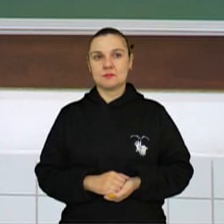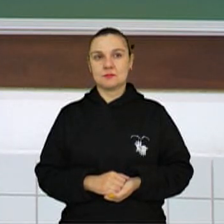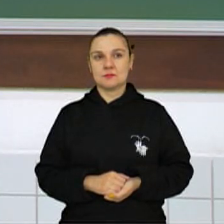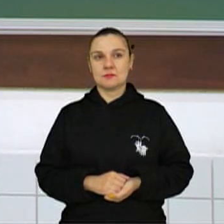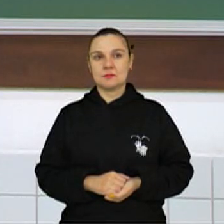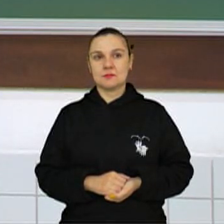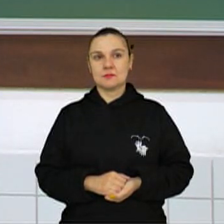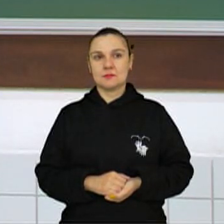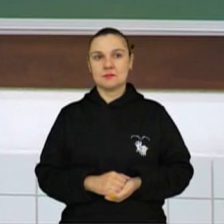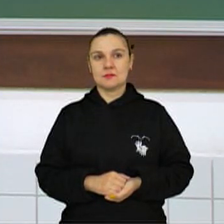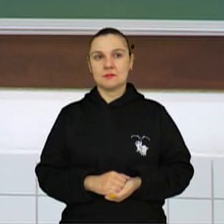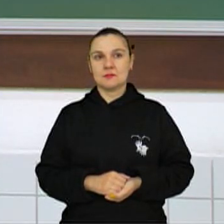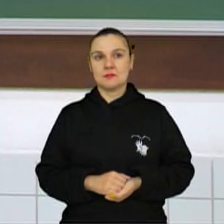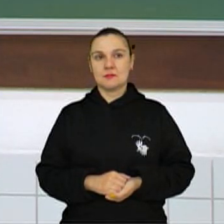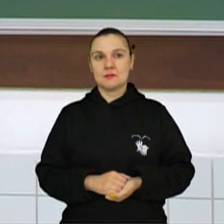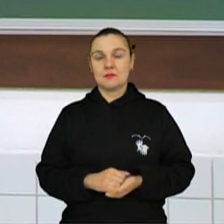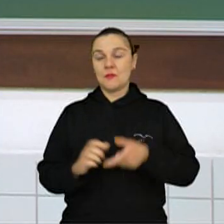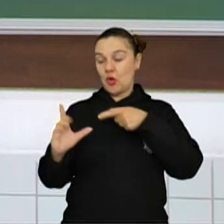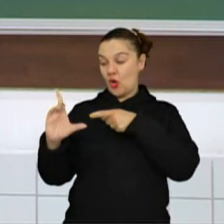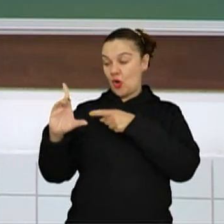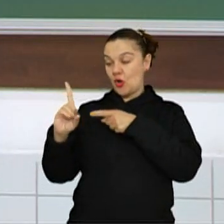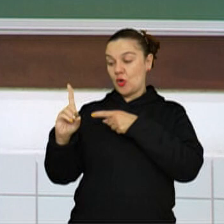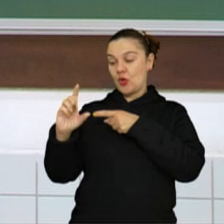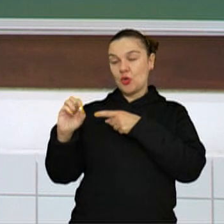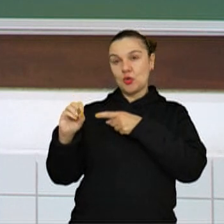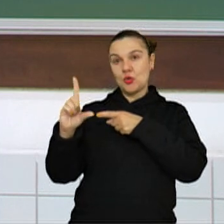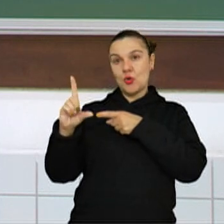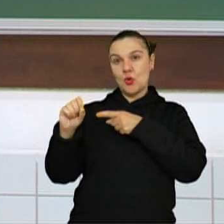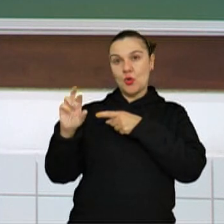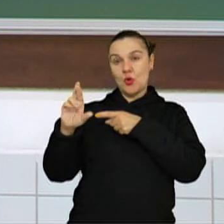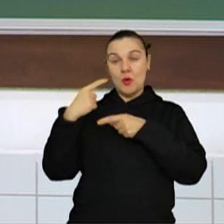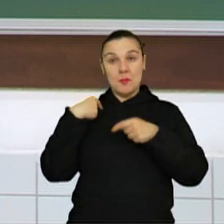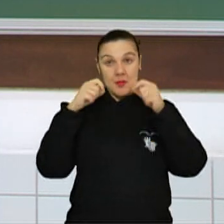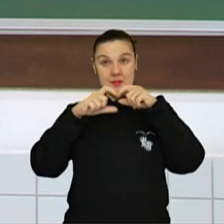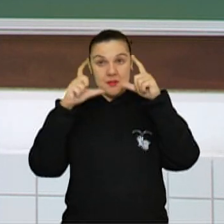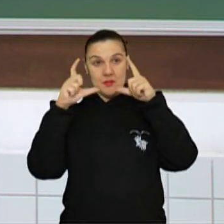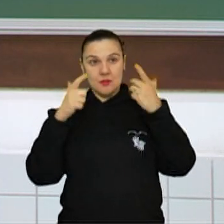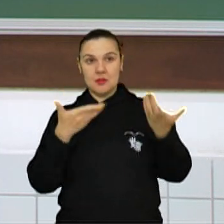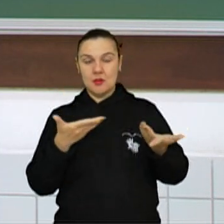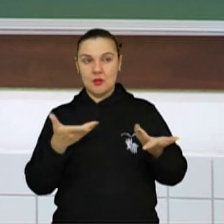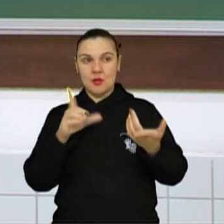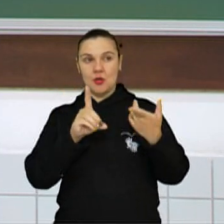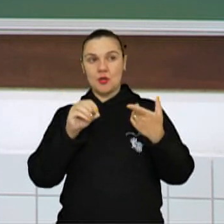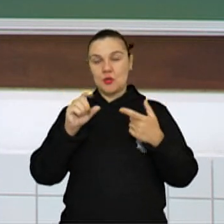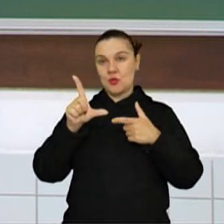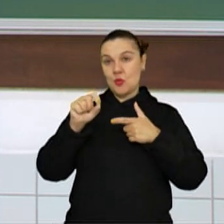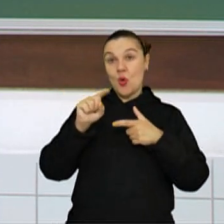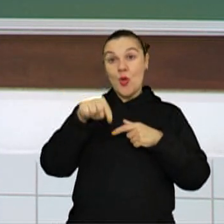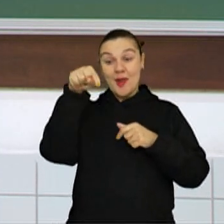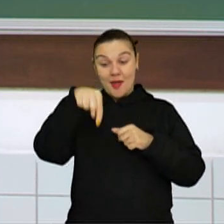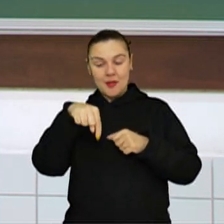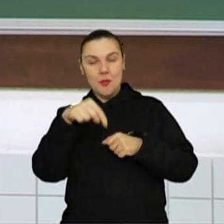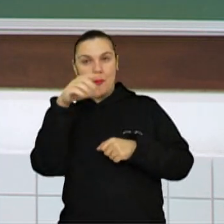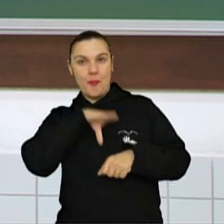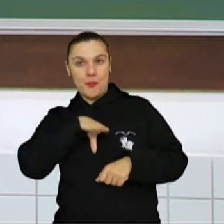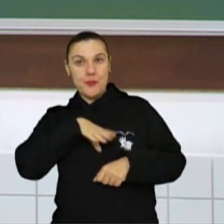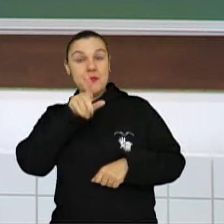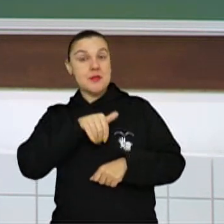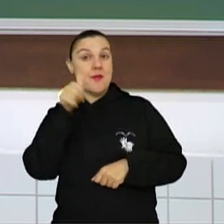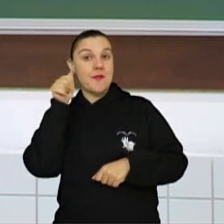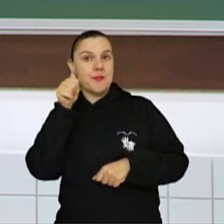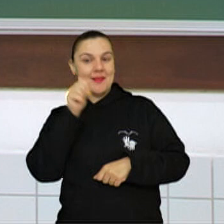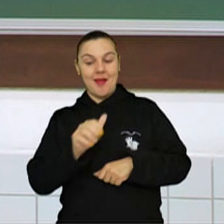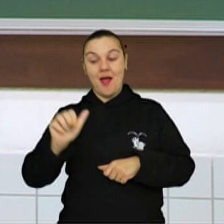atenção à palavra dolor. Em português, a palavra dolor, ou seja, a palavra dor, é uma palavra feminina, certo? É